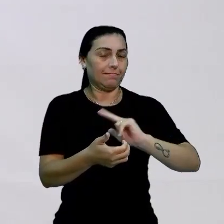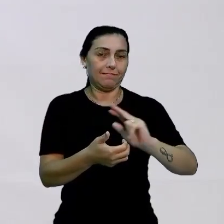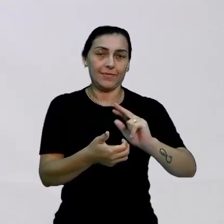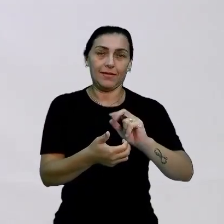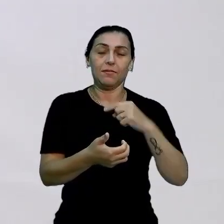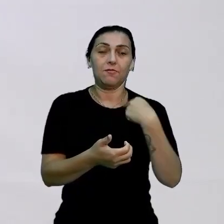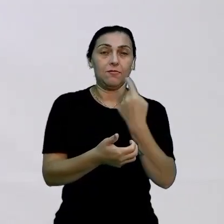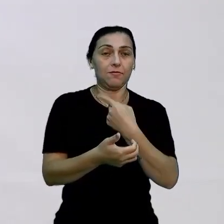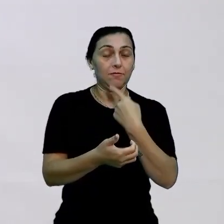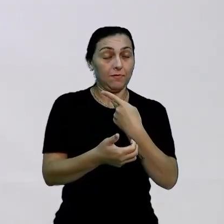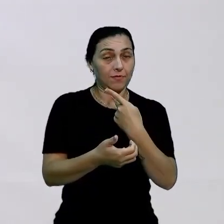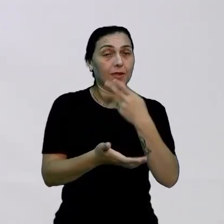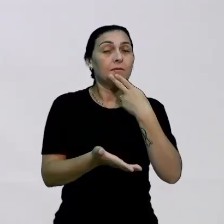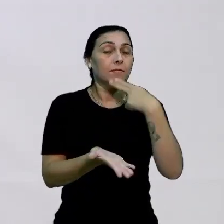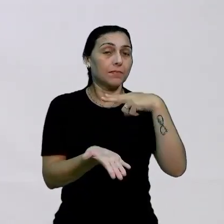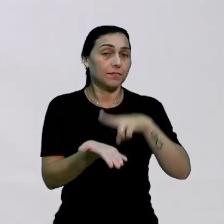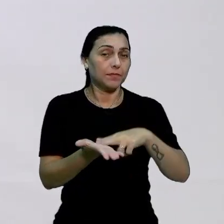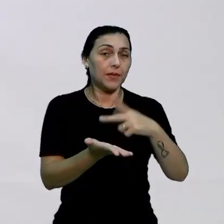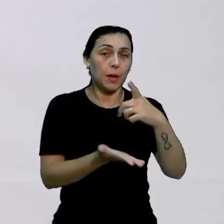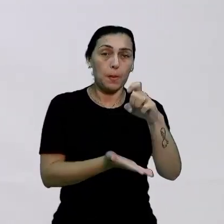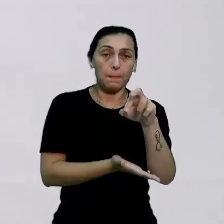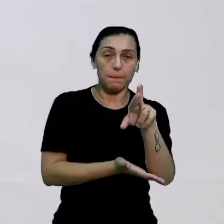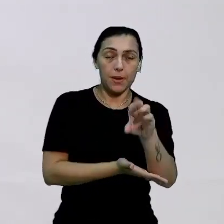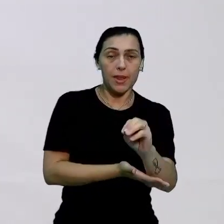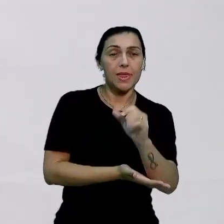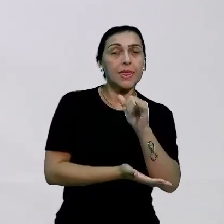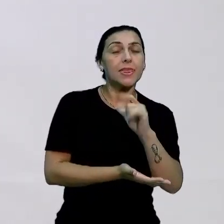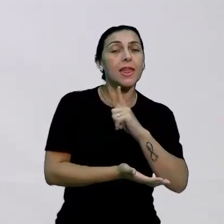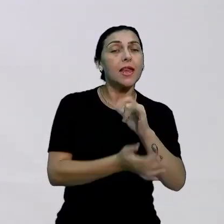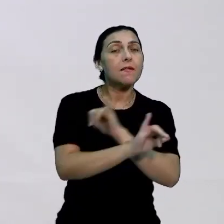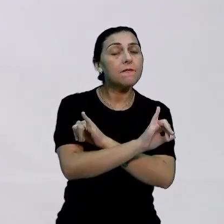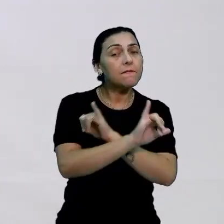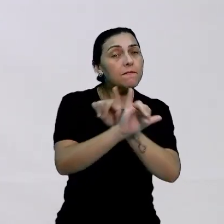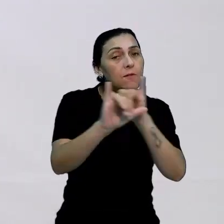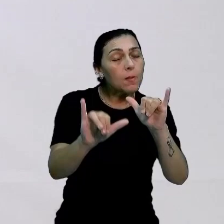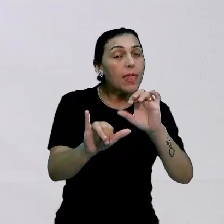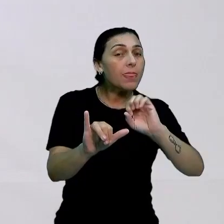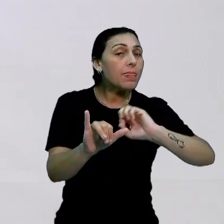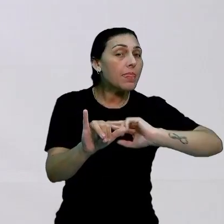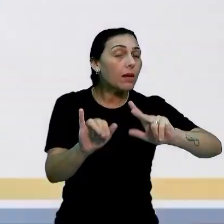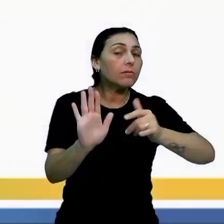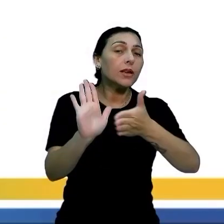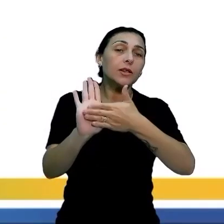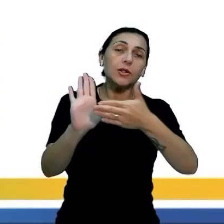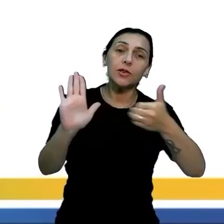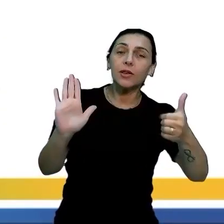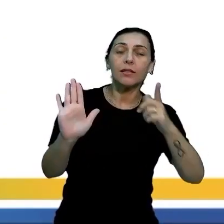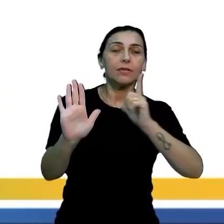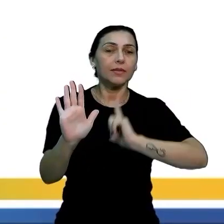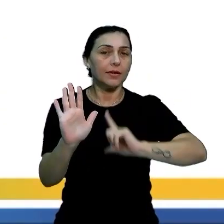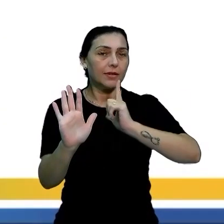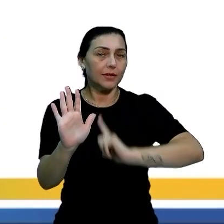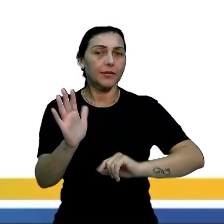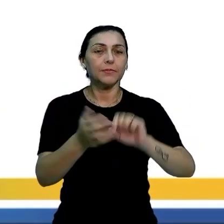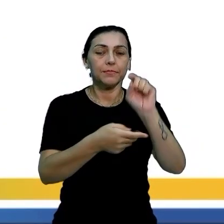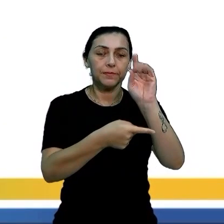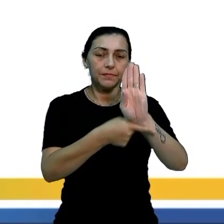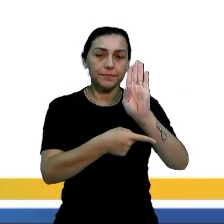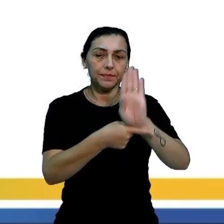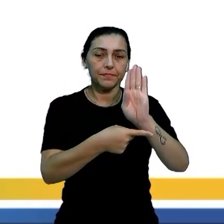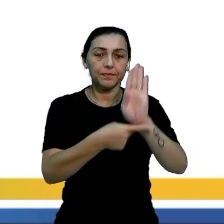gente fala da Carta de Pero Vaz de Caminha, ela tem um cunho informativo e não estético literário. Vamos lá, letra